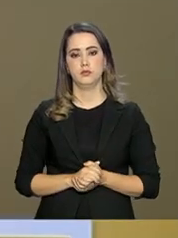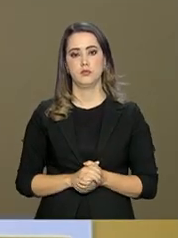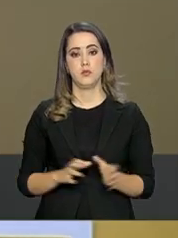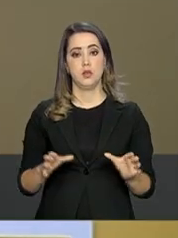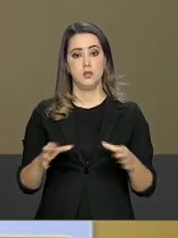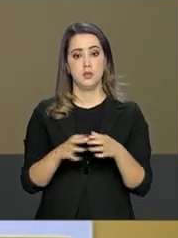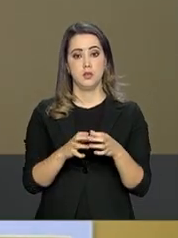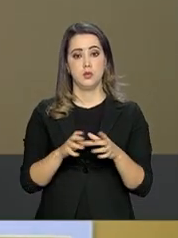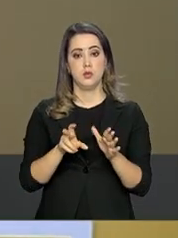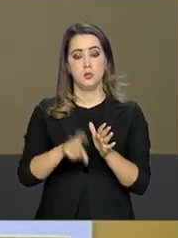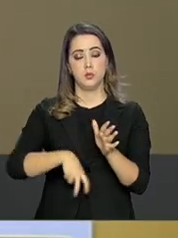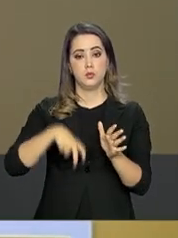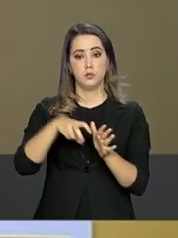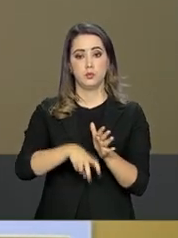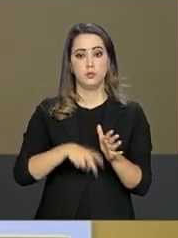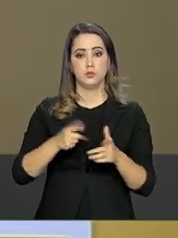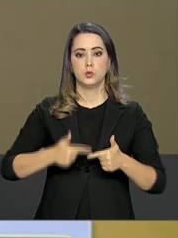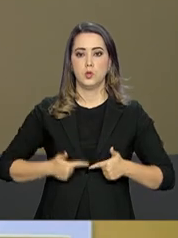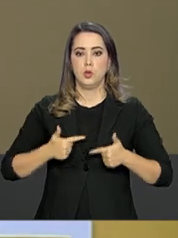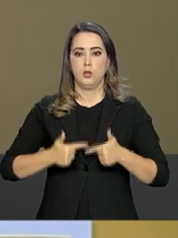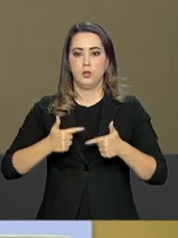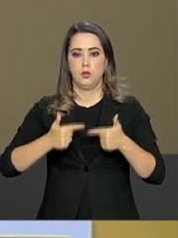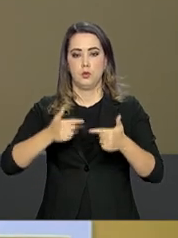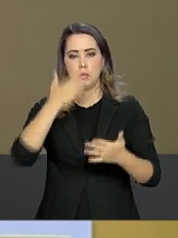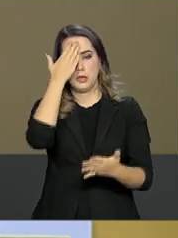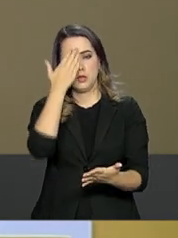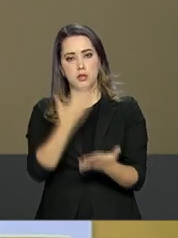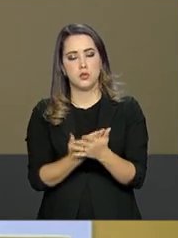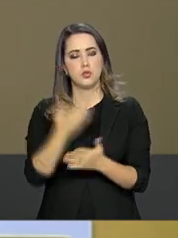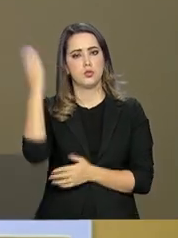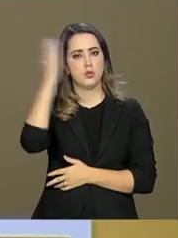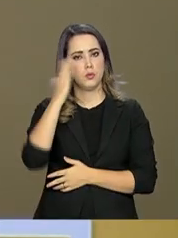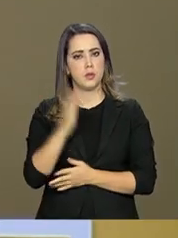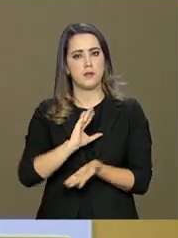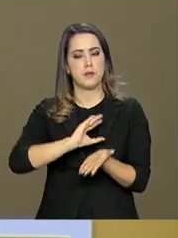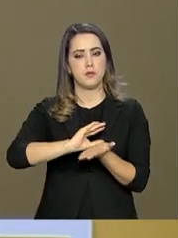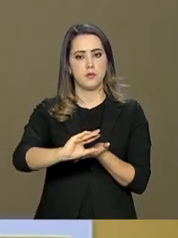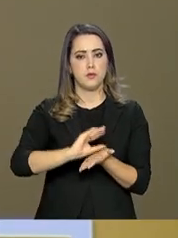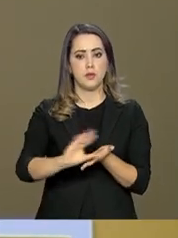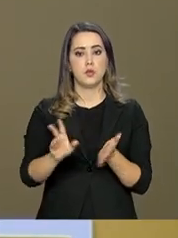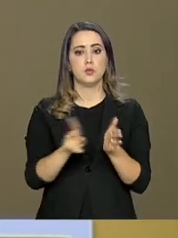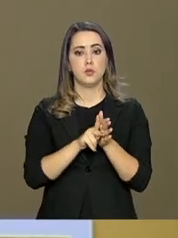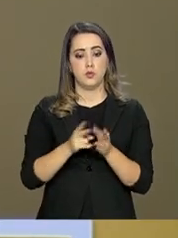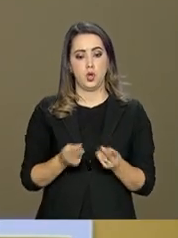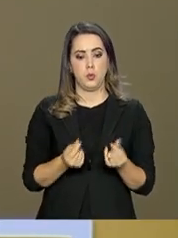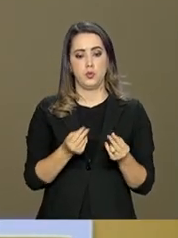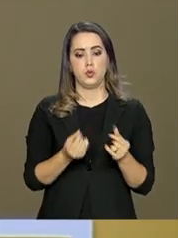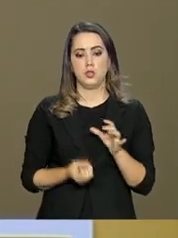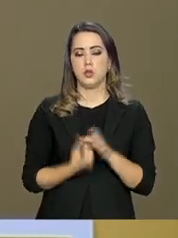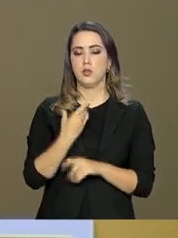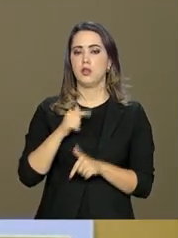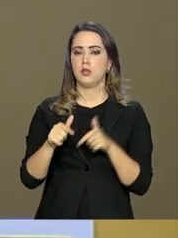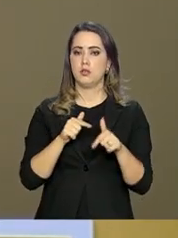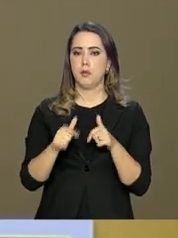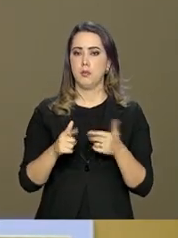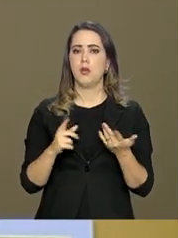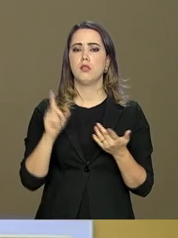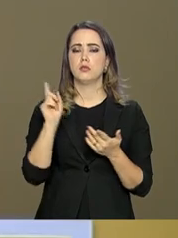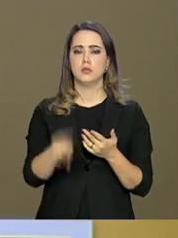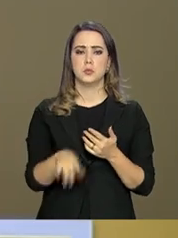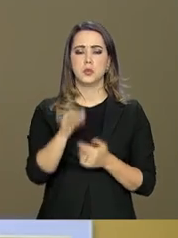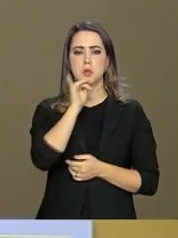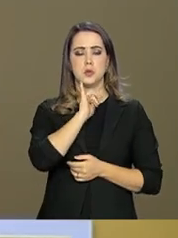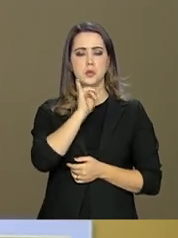produtores que são lutadores que acreditam no brasil que investem seu dinheiro que geram emprego e eu acho que é um exemplo